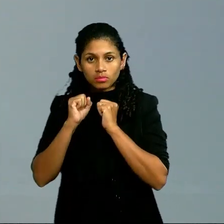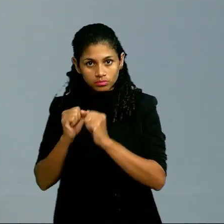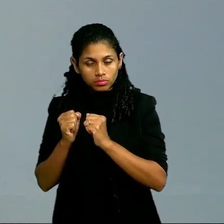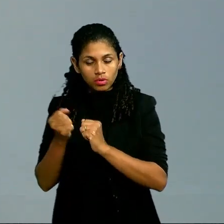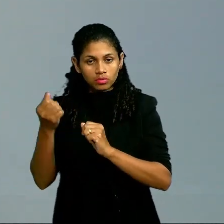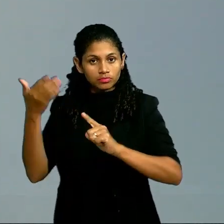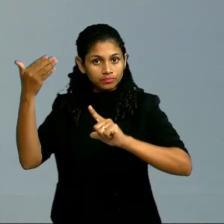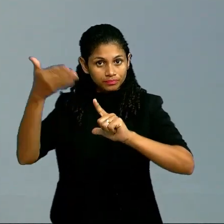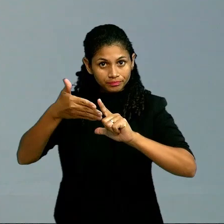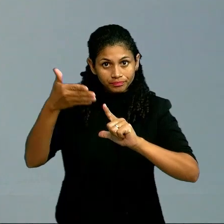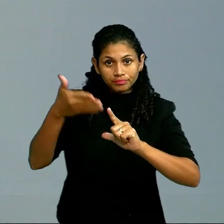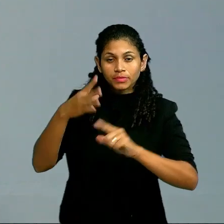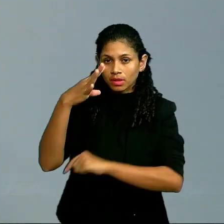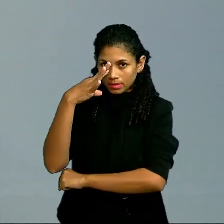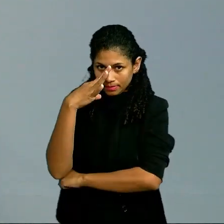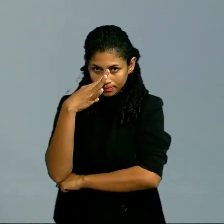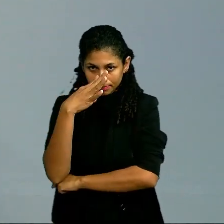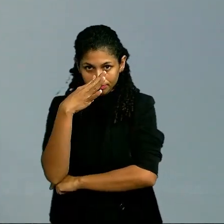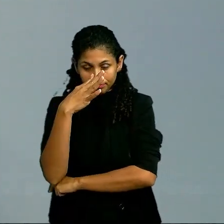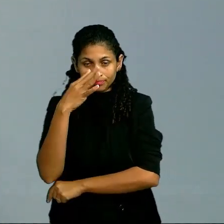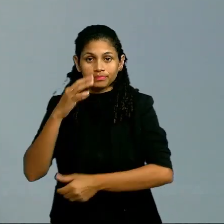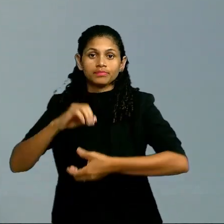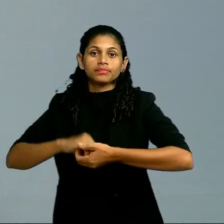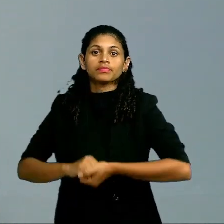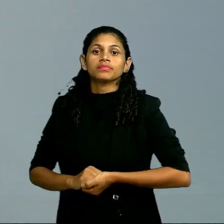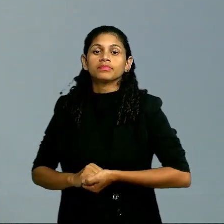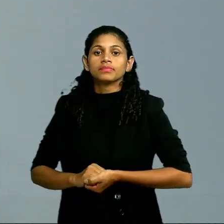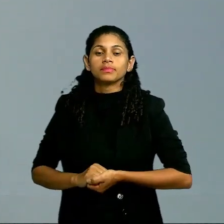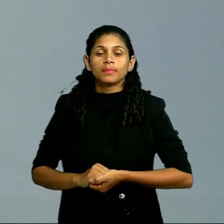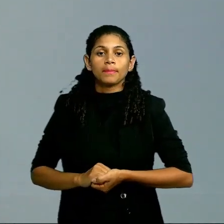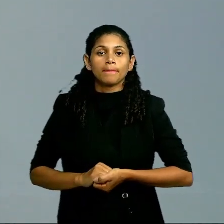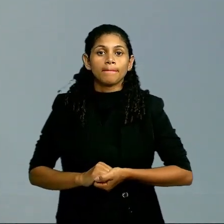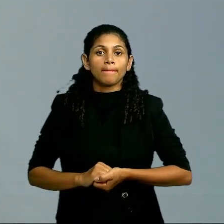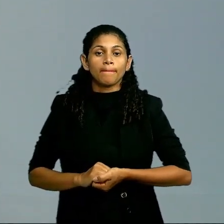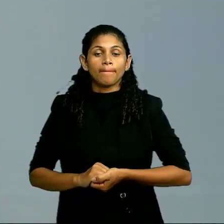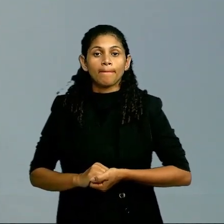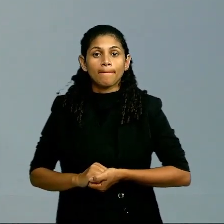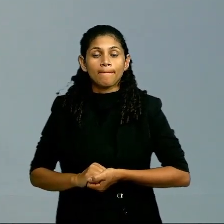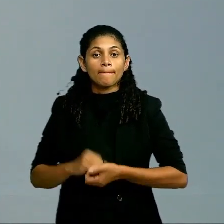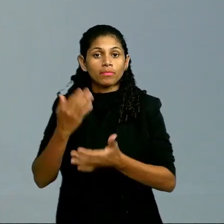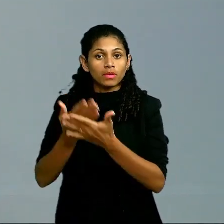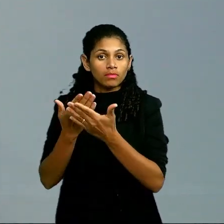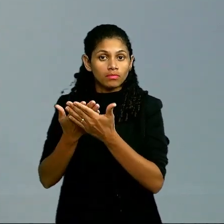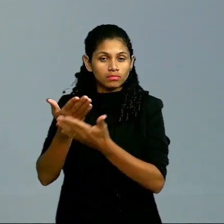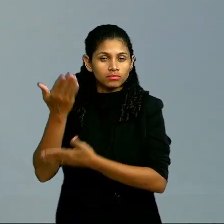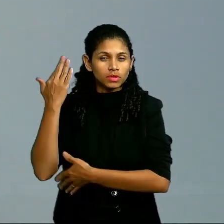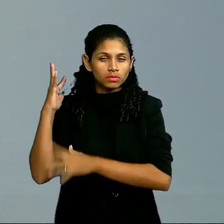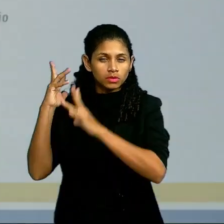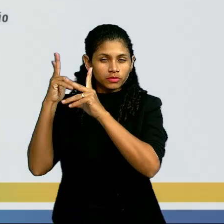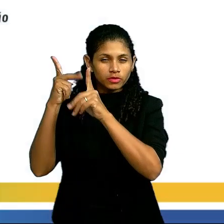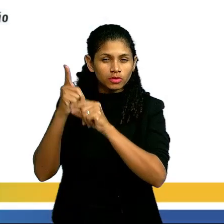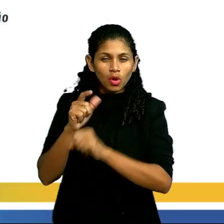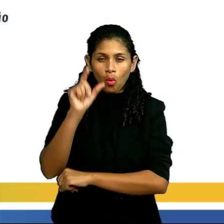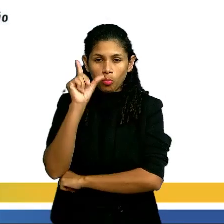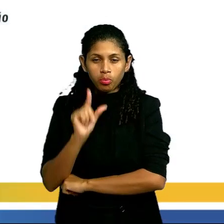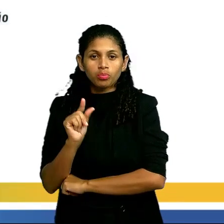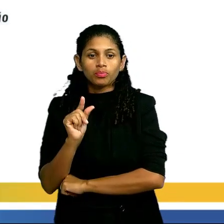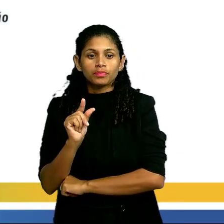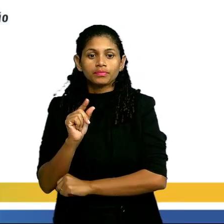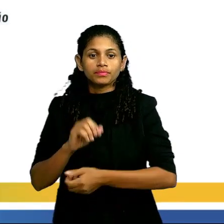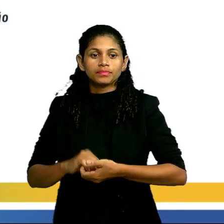canais, cujos links eu vou mostrar no finalzinho da aula de hoje. Bom, na aula passada, vamos revisar um pouquinho do que foi visto na aula